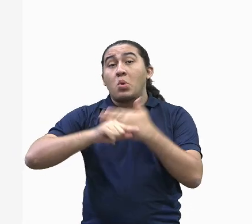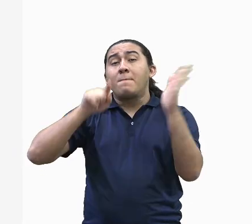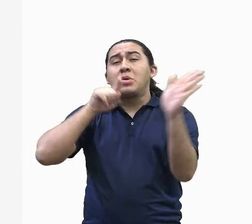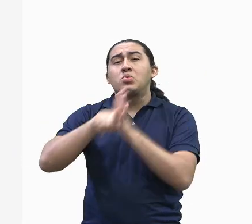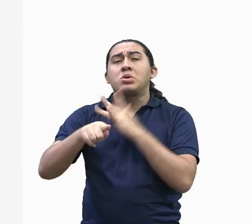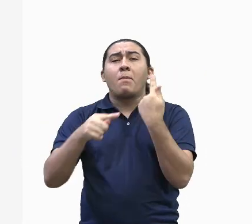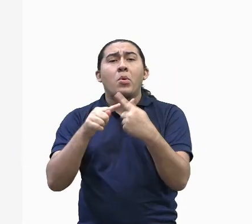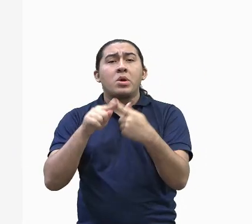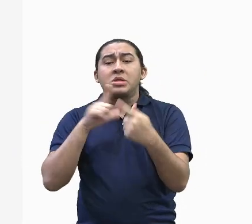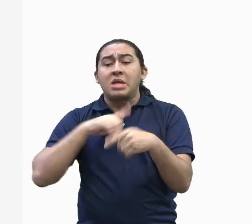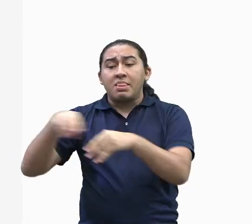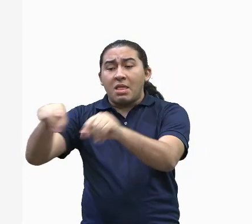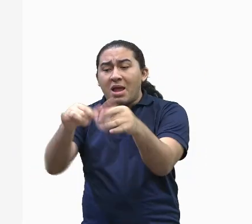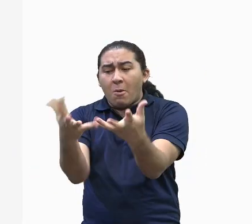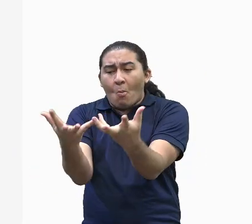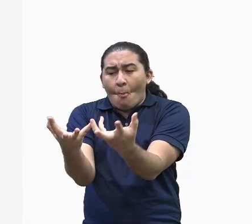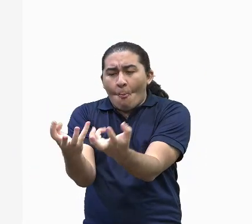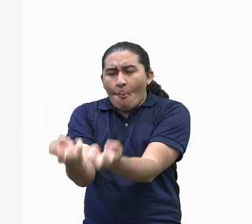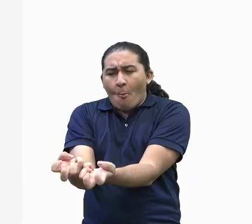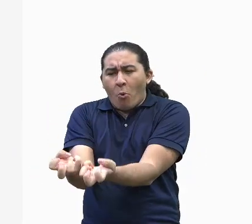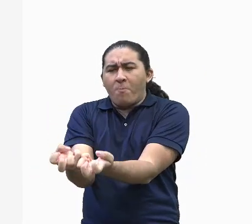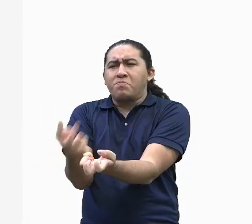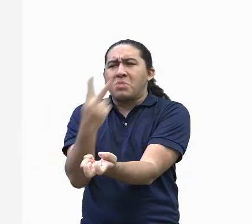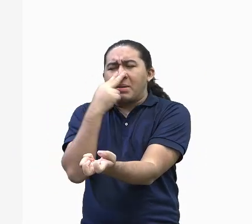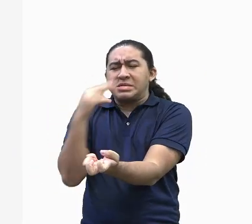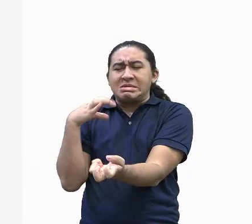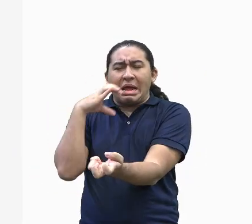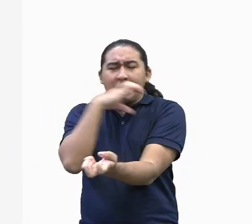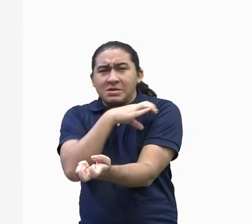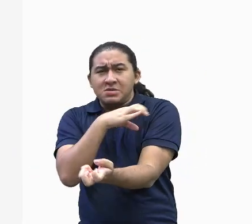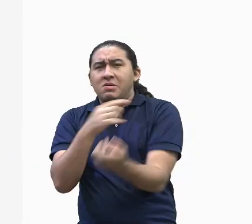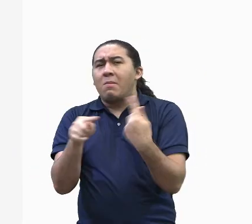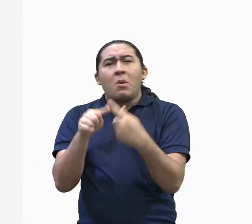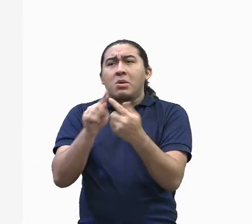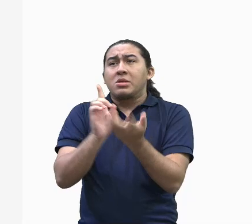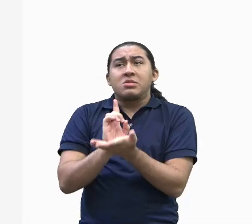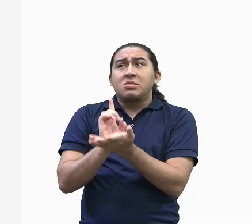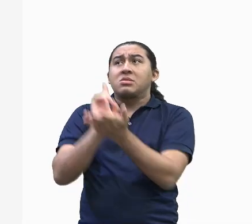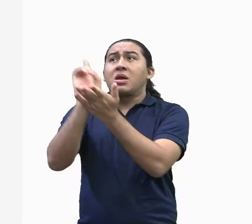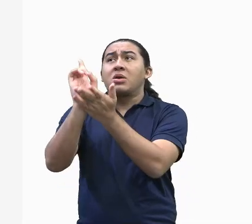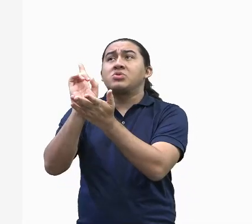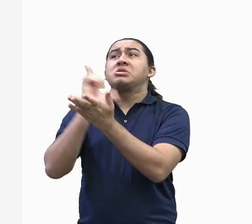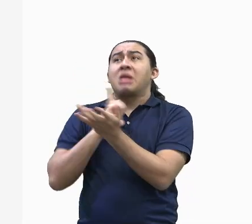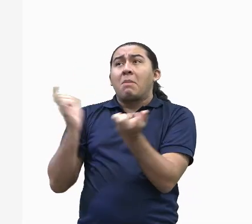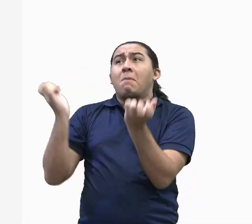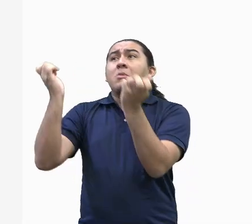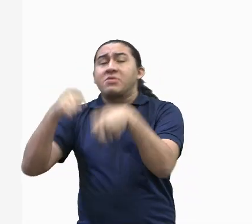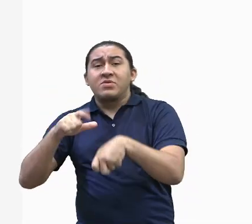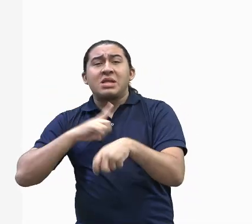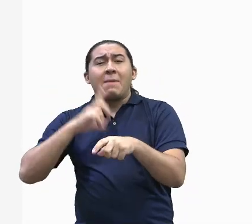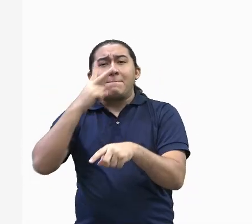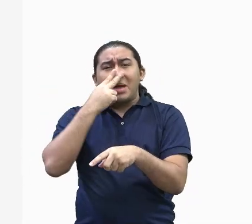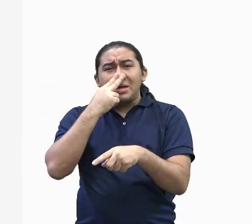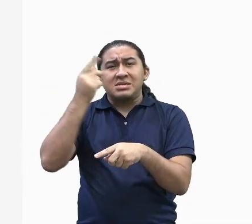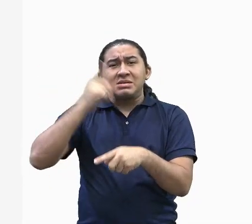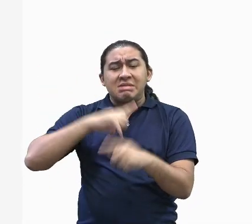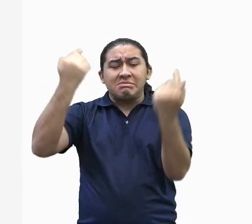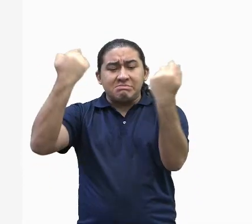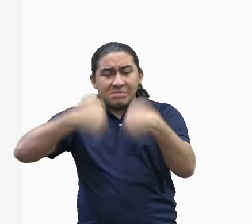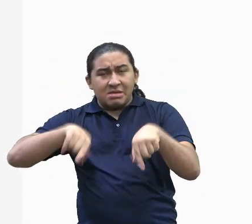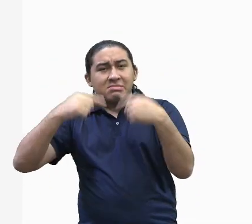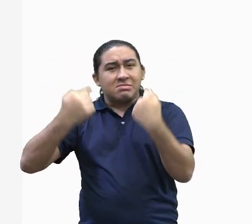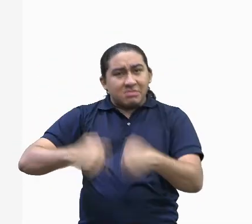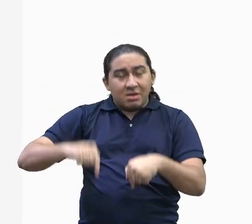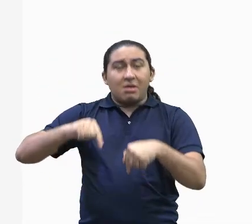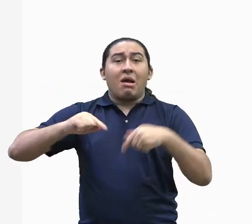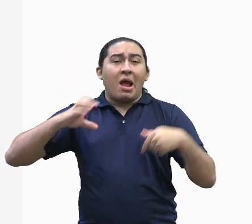seca, né? Por que Deus, no sentido aí da voz poética, está judiando com o calor, certo?